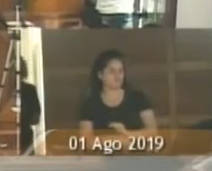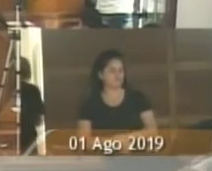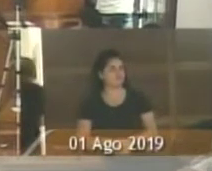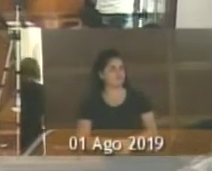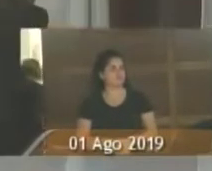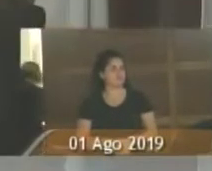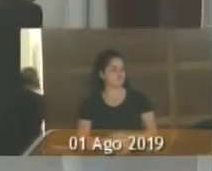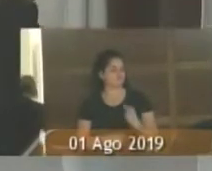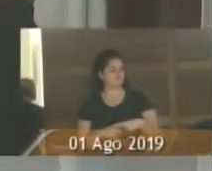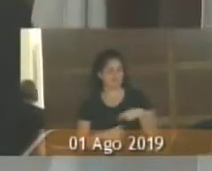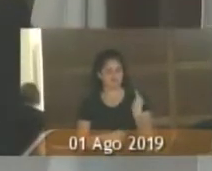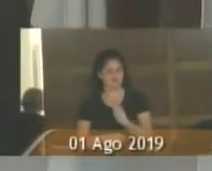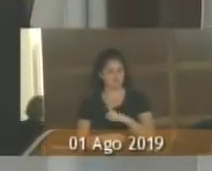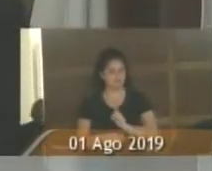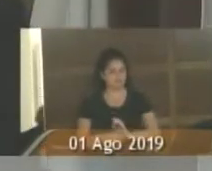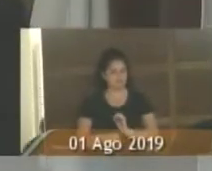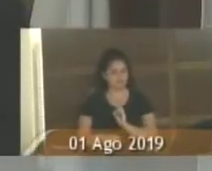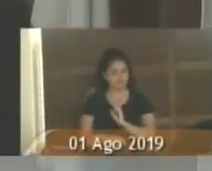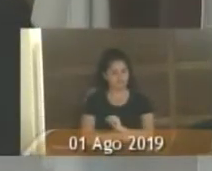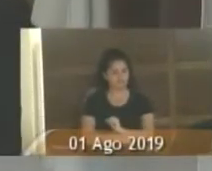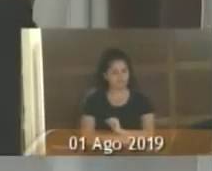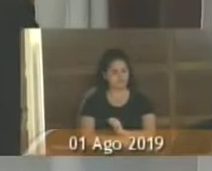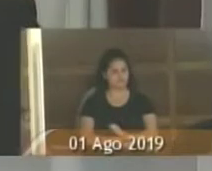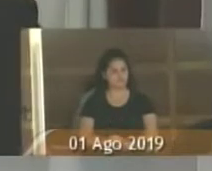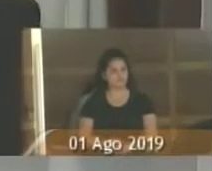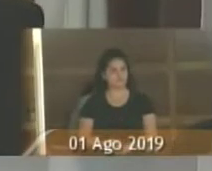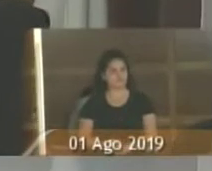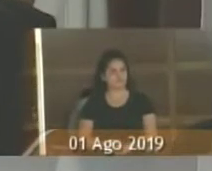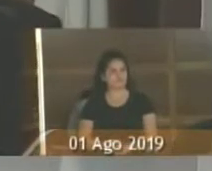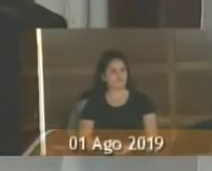não para, não é assim, presidente? Não é assim, Timóteo?